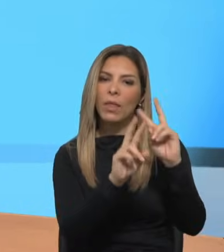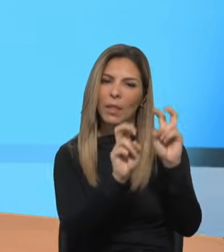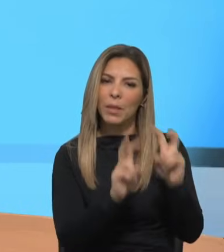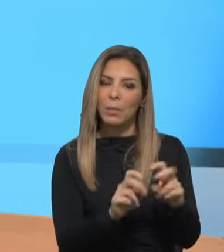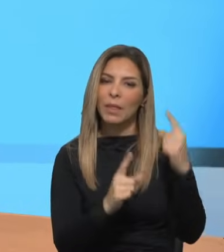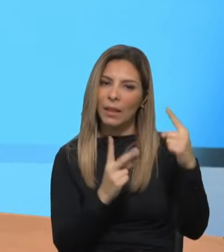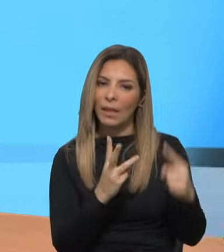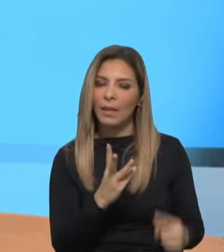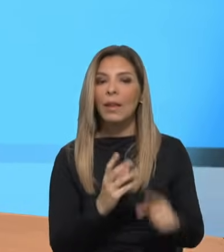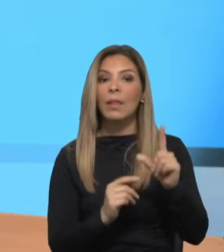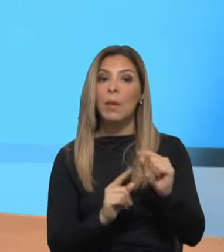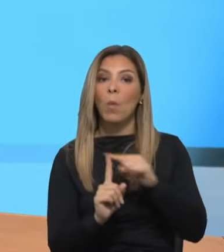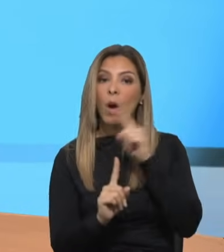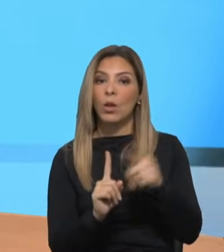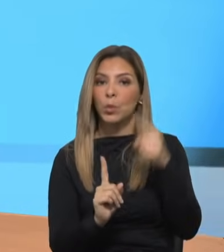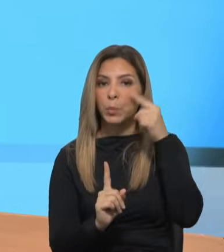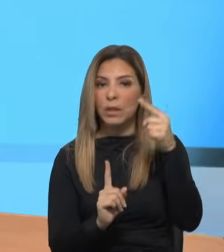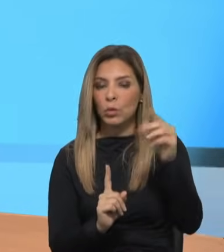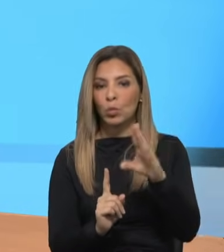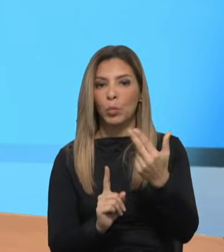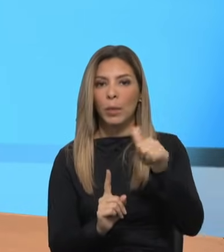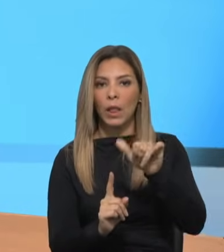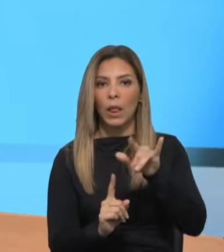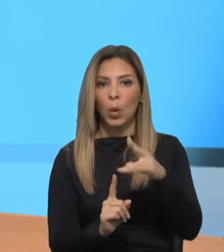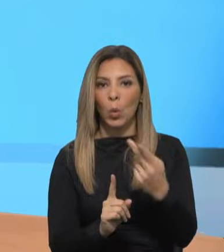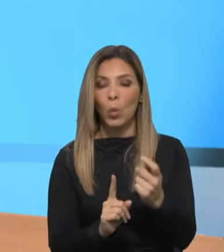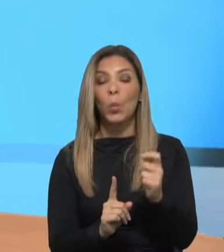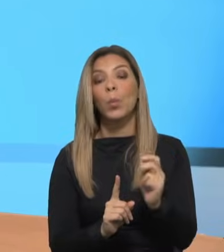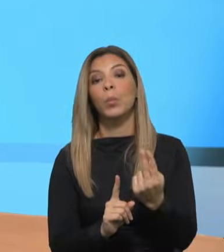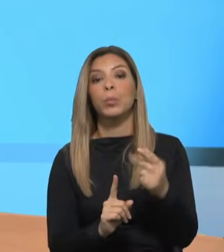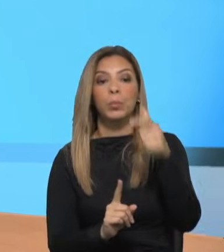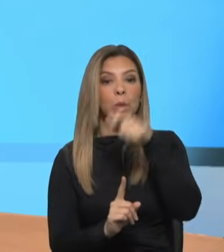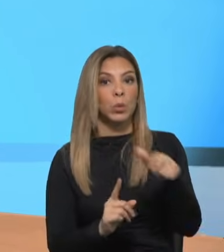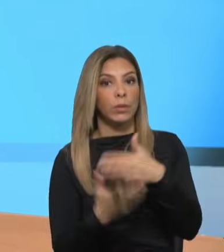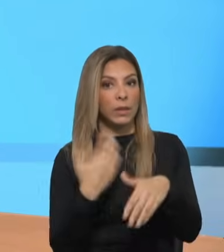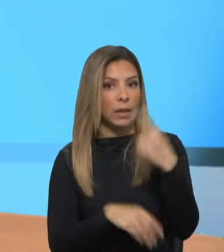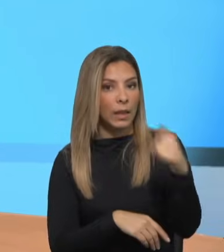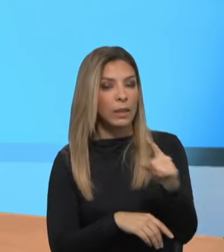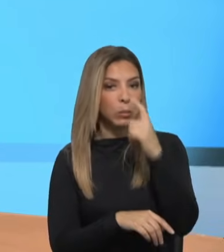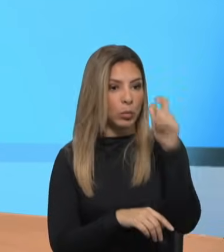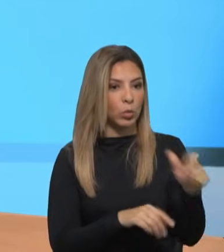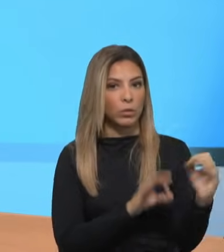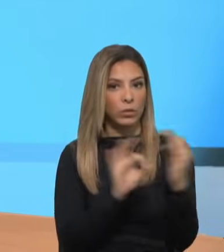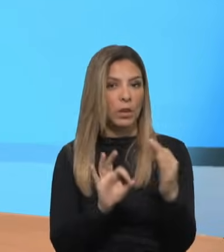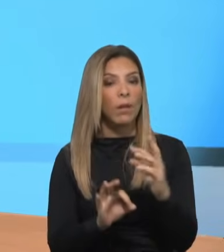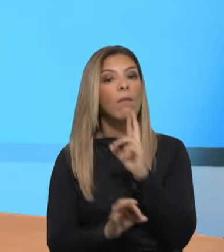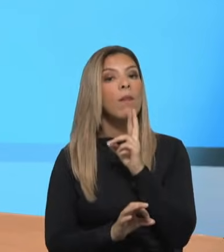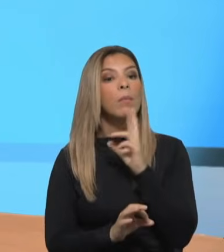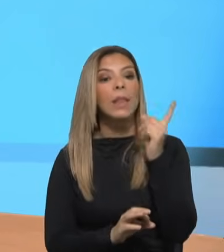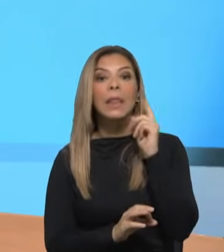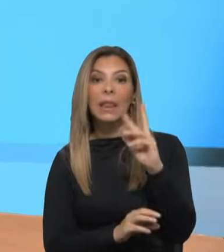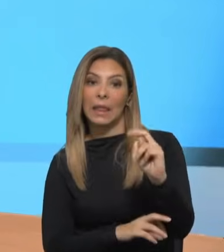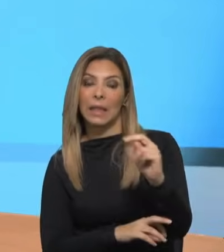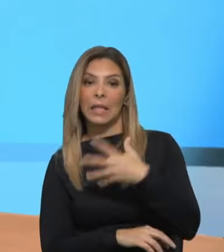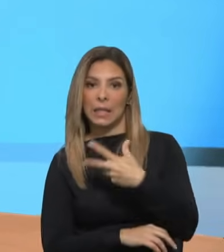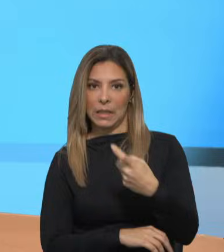sobre o jubileu das pessoas com deficiência e seus cuidadores e está marcado para Fátima, para o dia 13 de